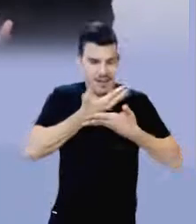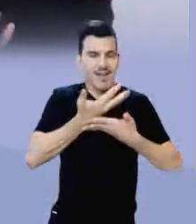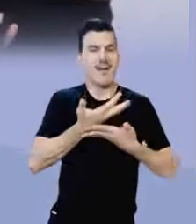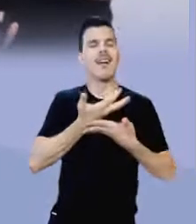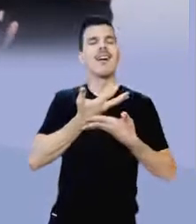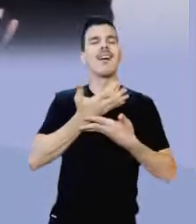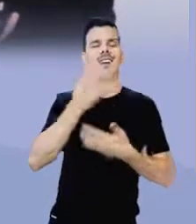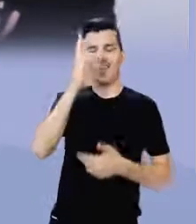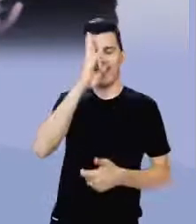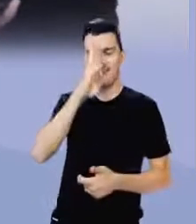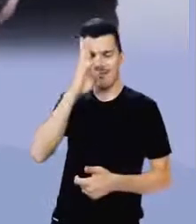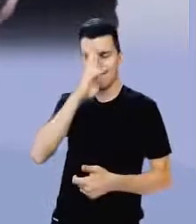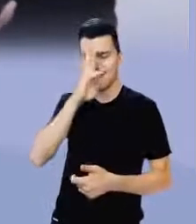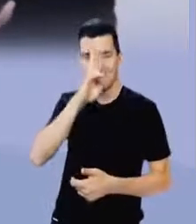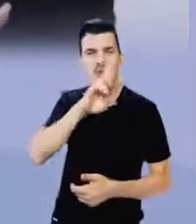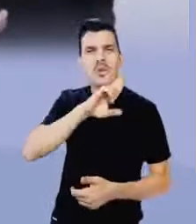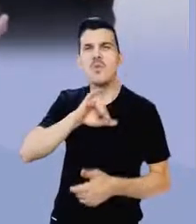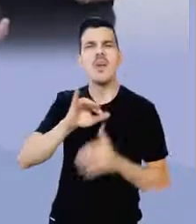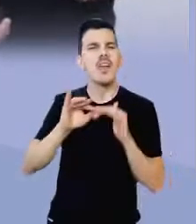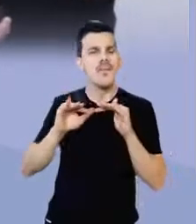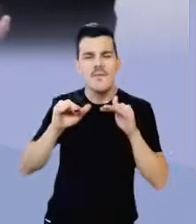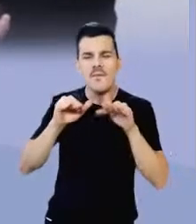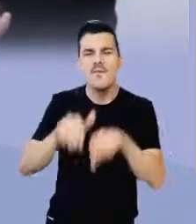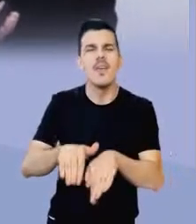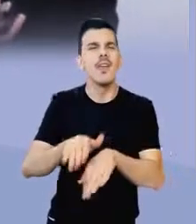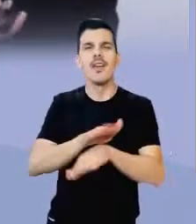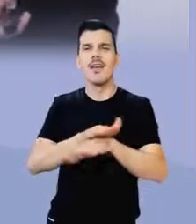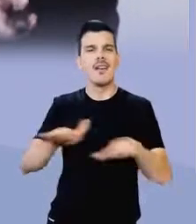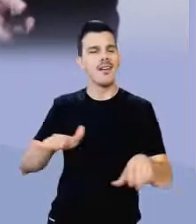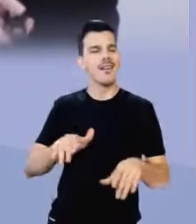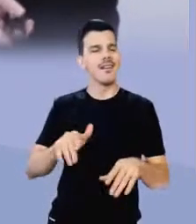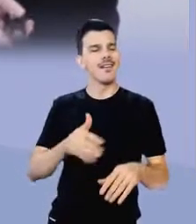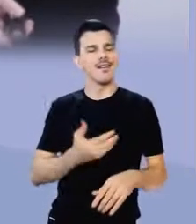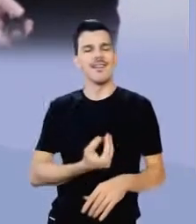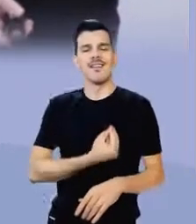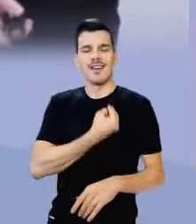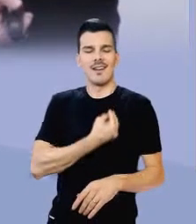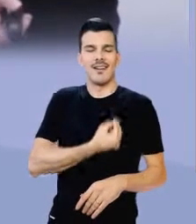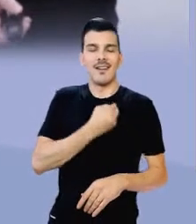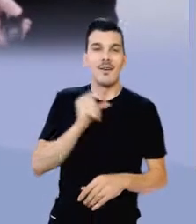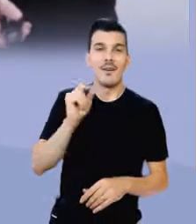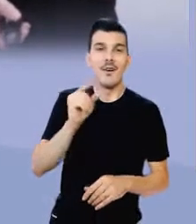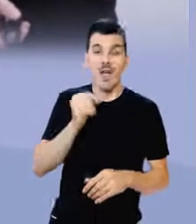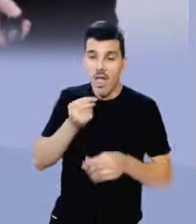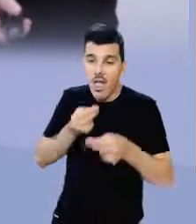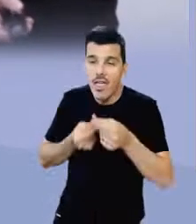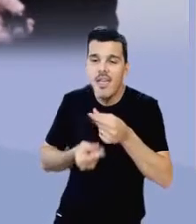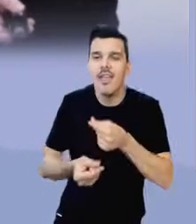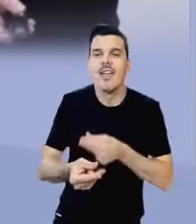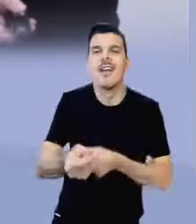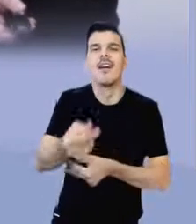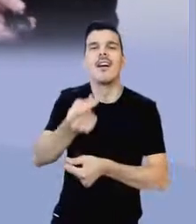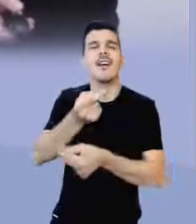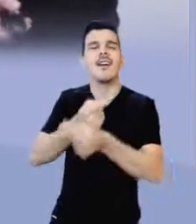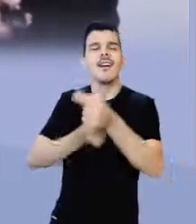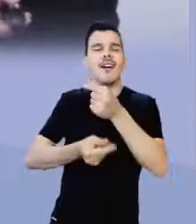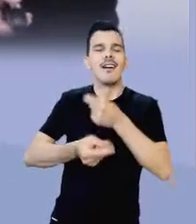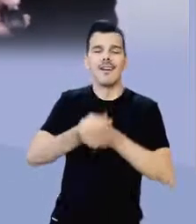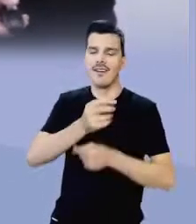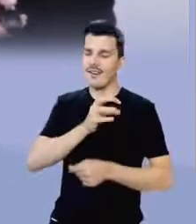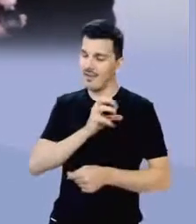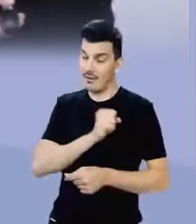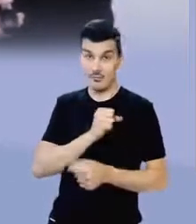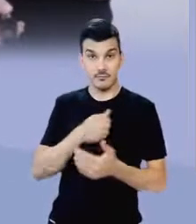que tive, que não seja imortal, posto que é chama, mas que seja infinito enquanto